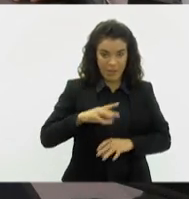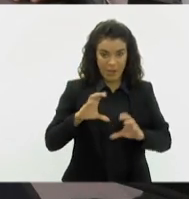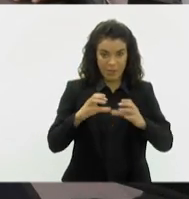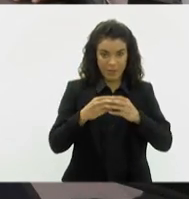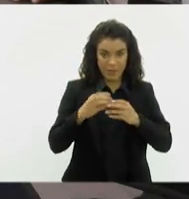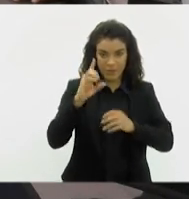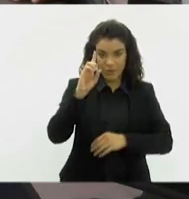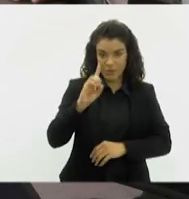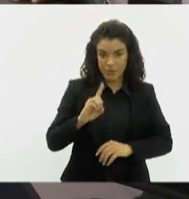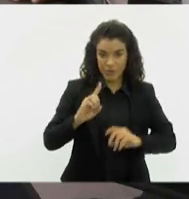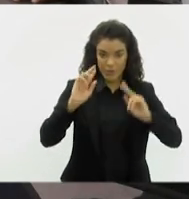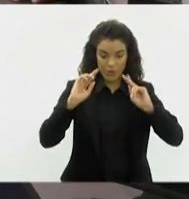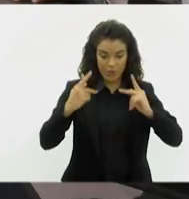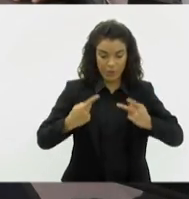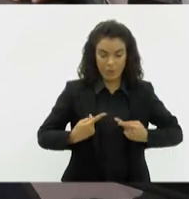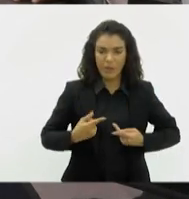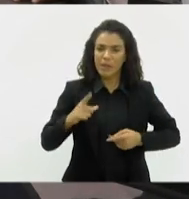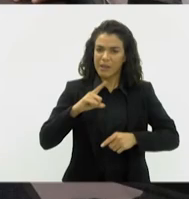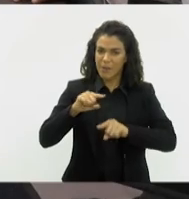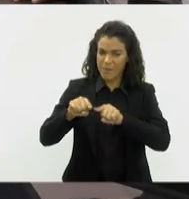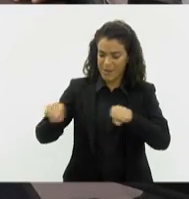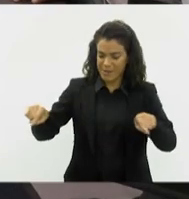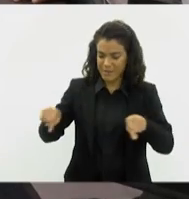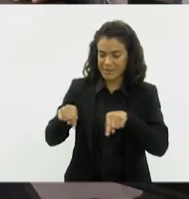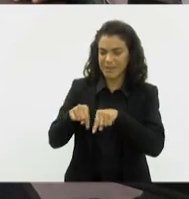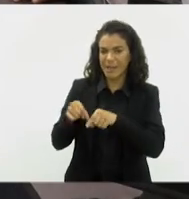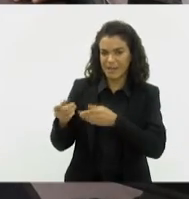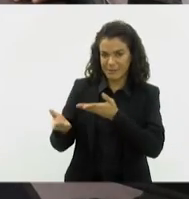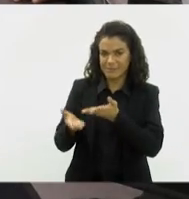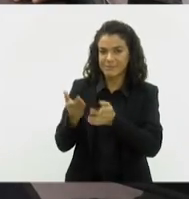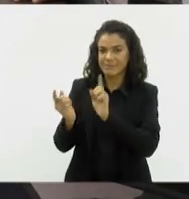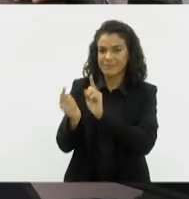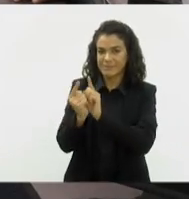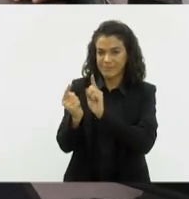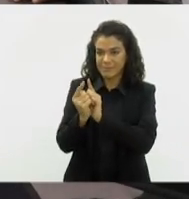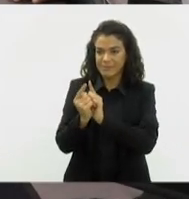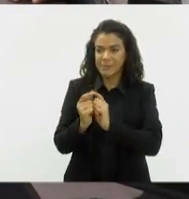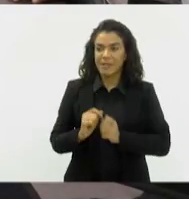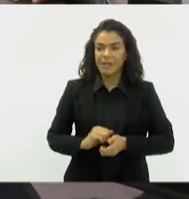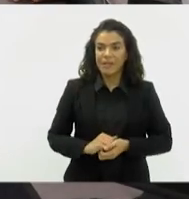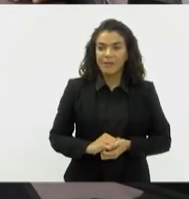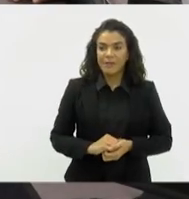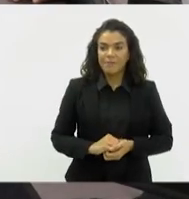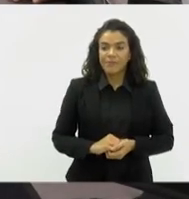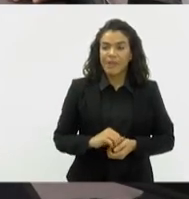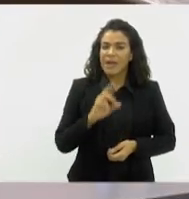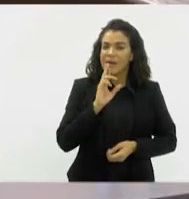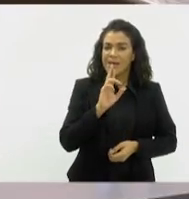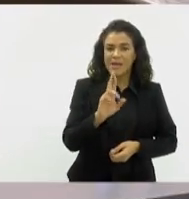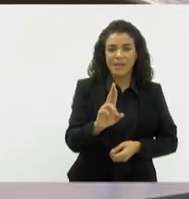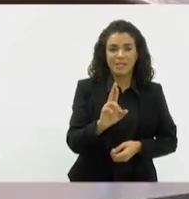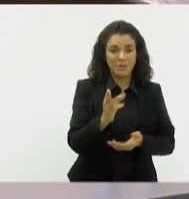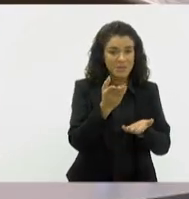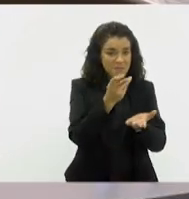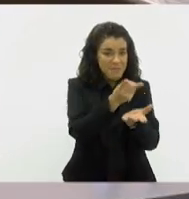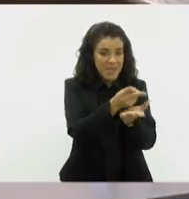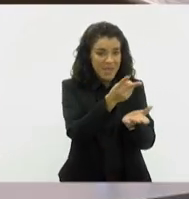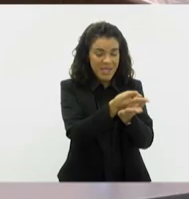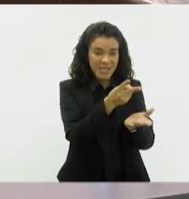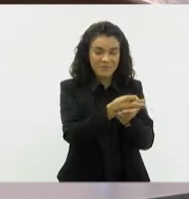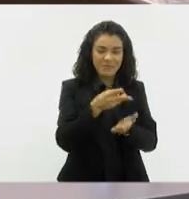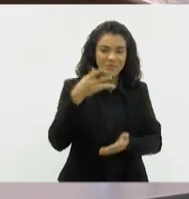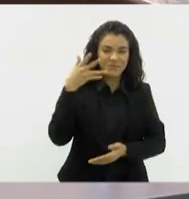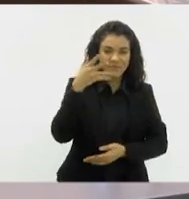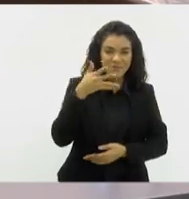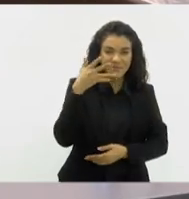Humanos, que também mantém uma sala de atendimento e que atende pessoas violadas, a resposta está na fala de Vossa Excelência.